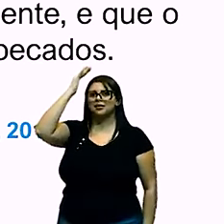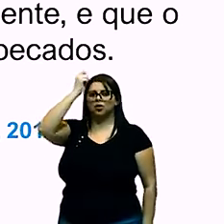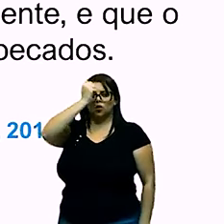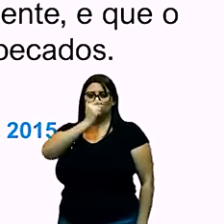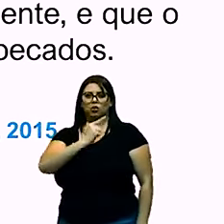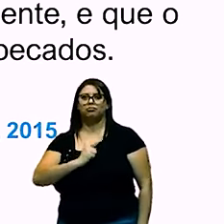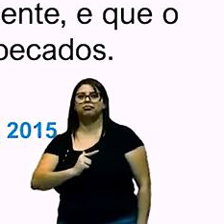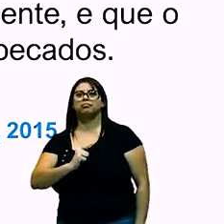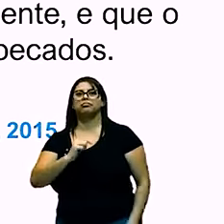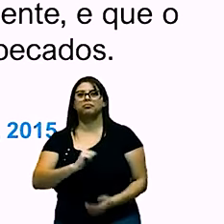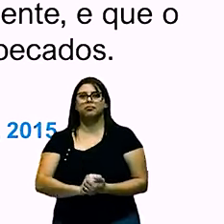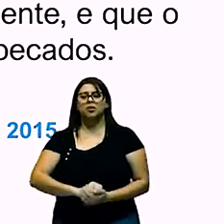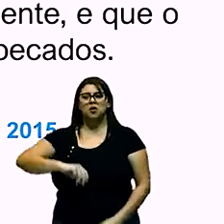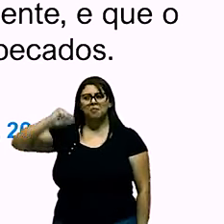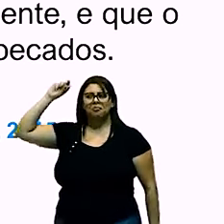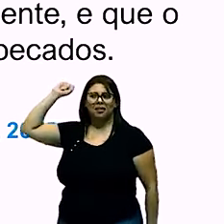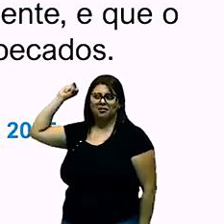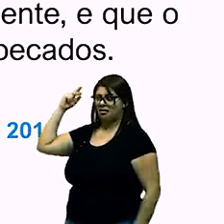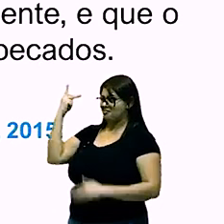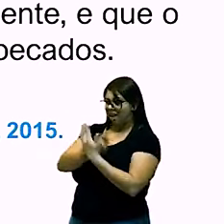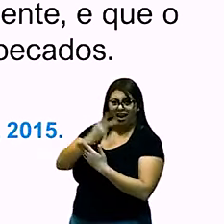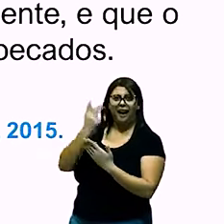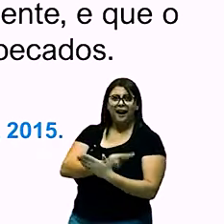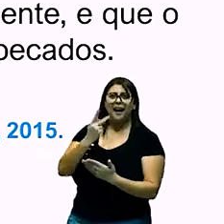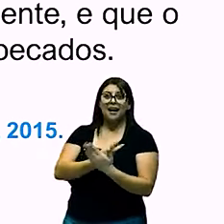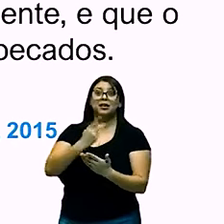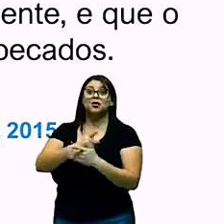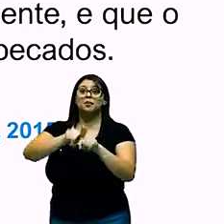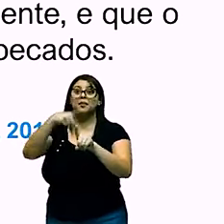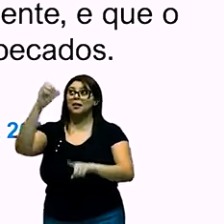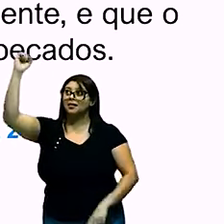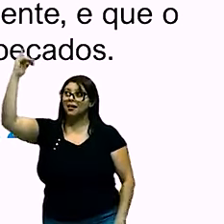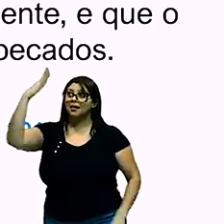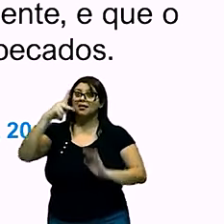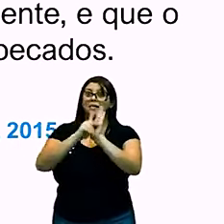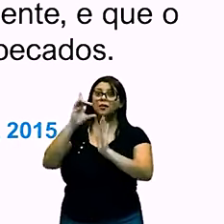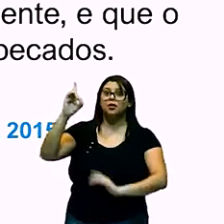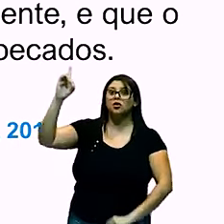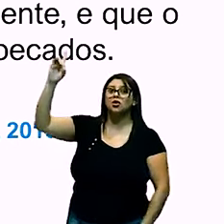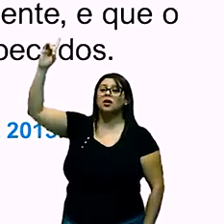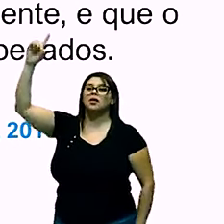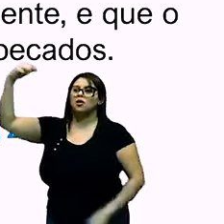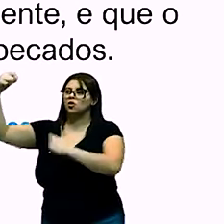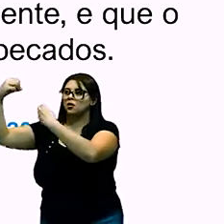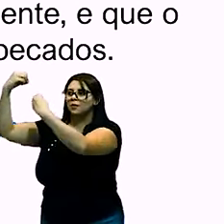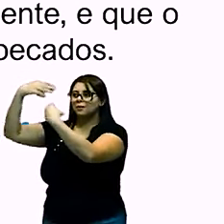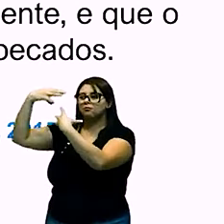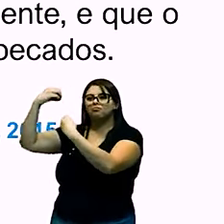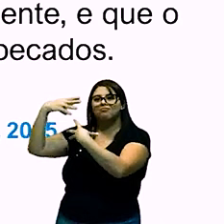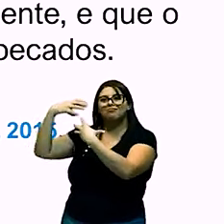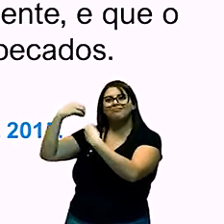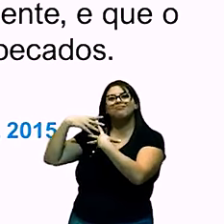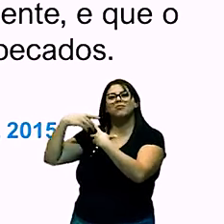até ter sido alguém pior do que eles antes, mas a graça de Deus não foi em vão em mim. Porque onde